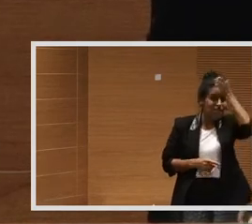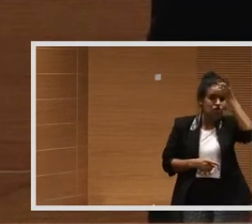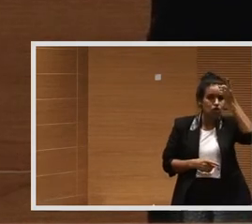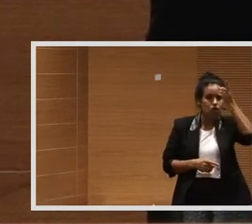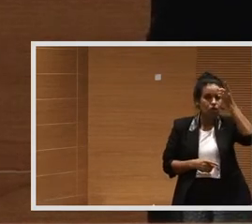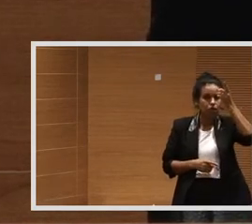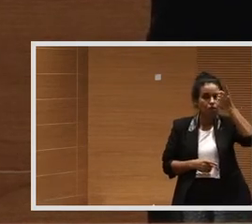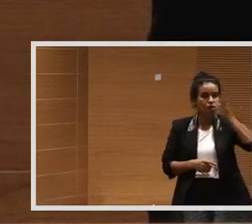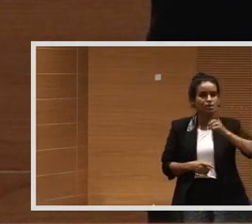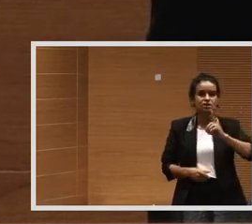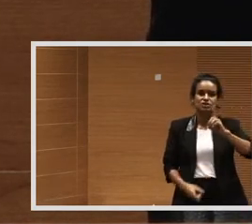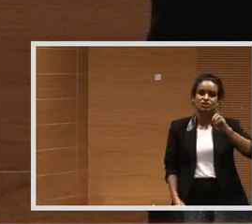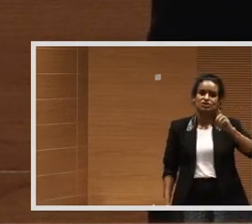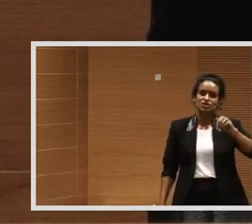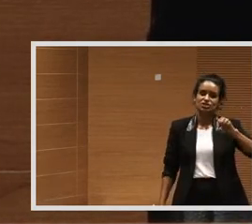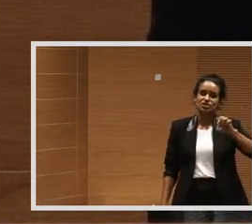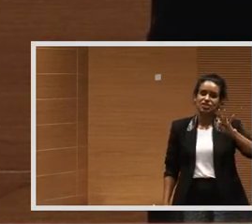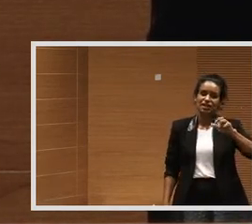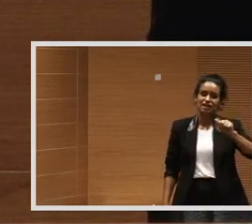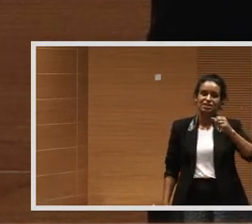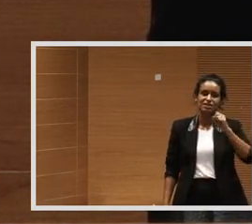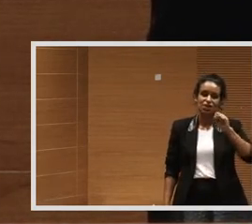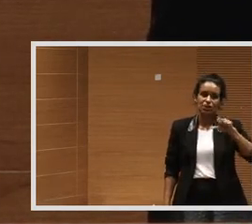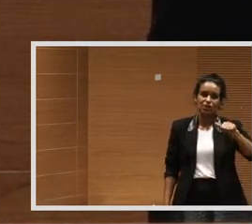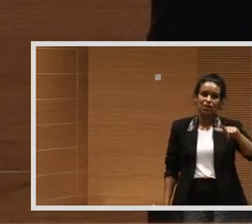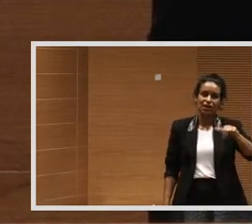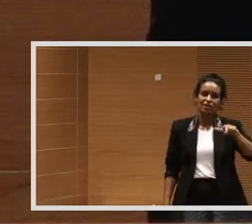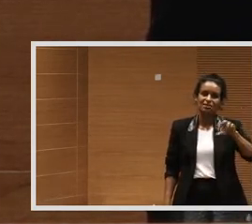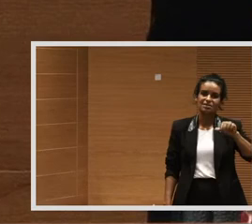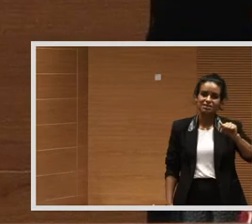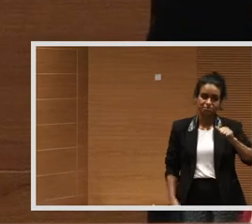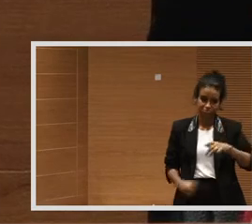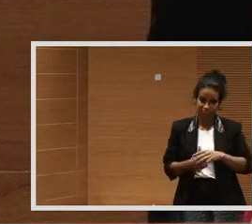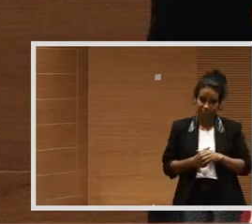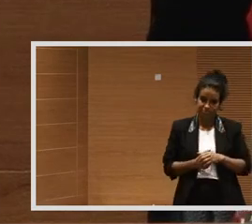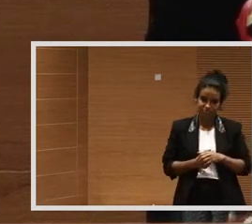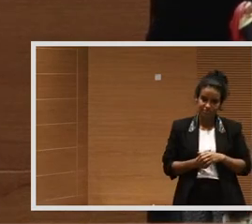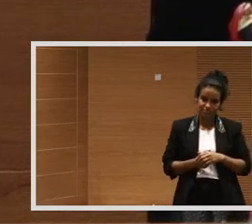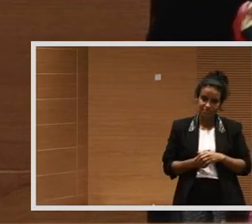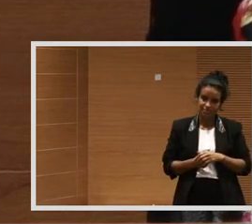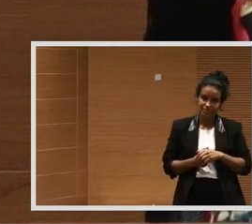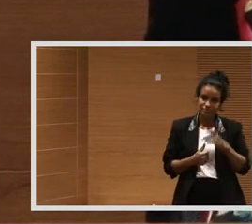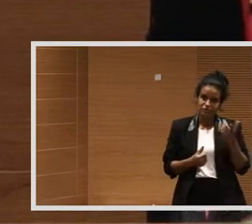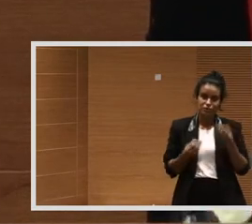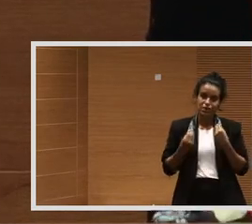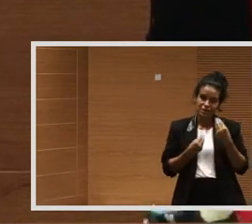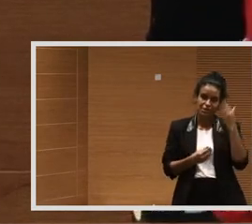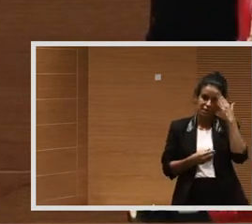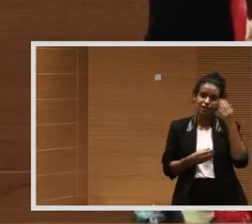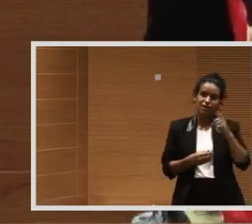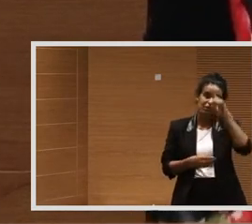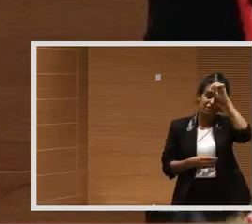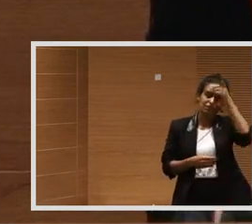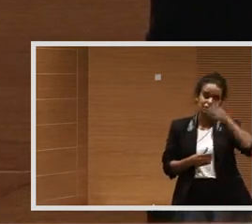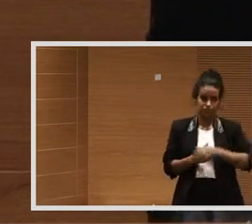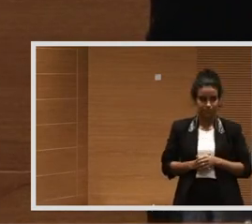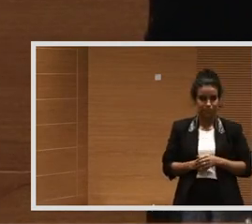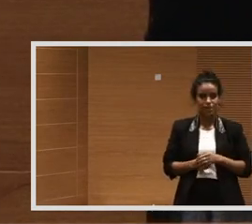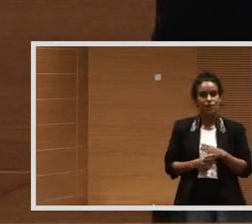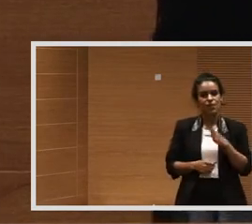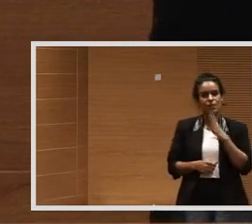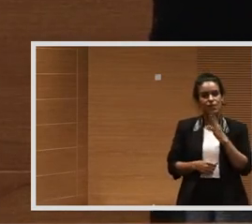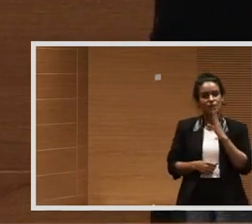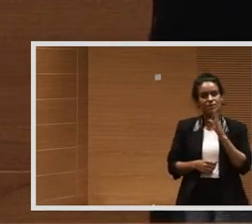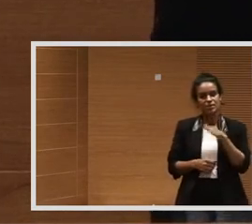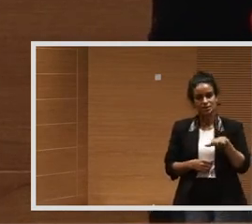Eu vi muita criança que parou de fazer xixi na cama e voltou alguns meses depois. Não sei se a Ana se lembra,